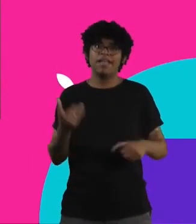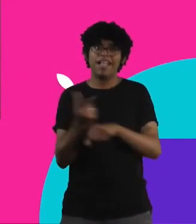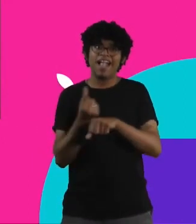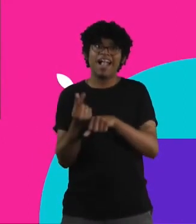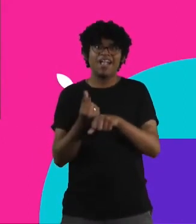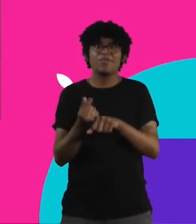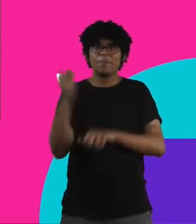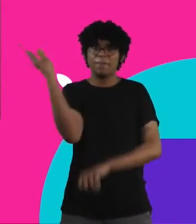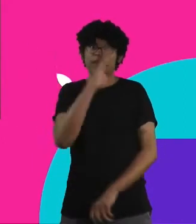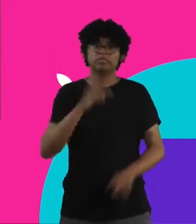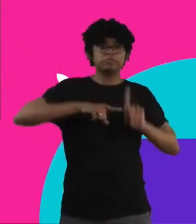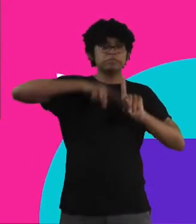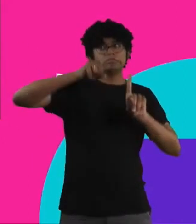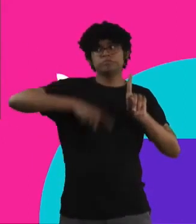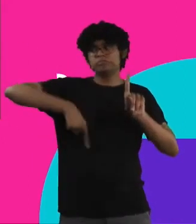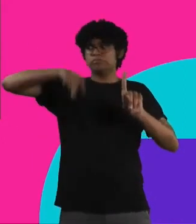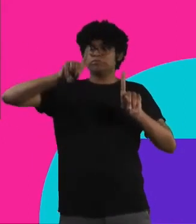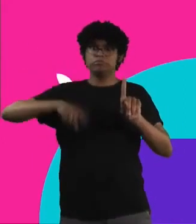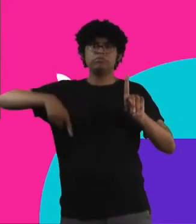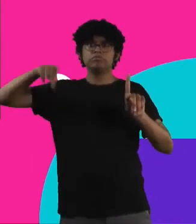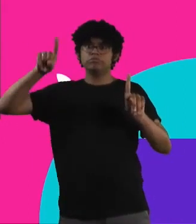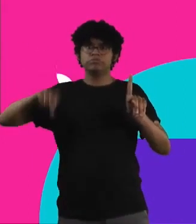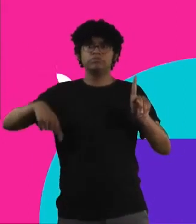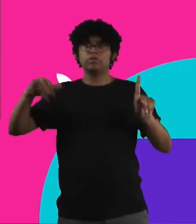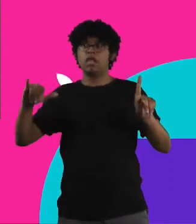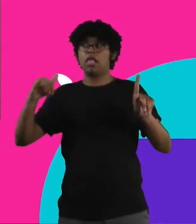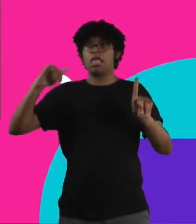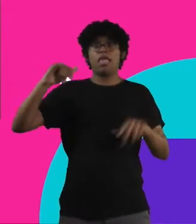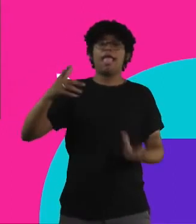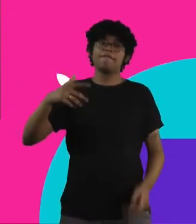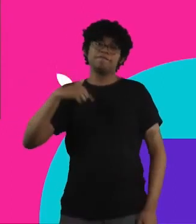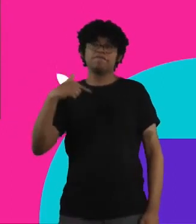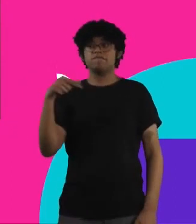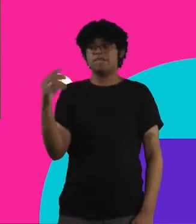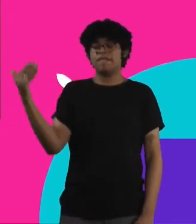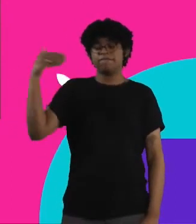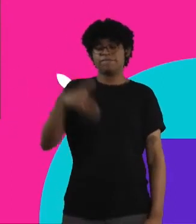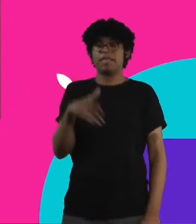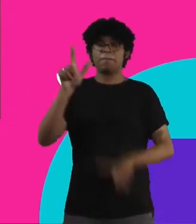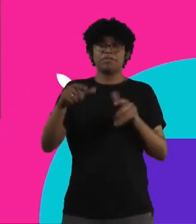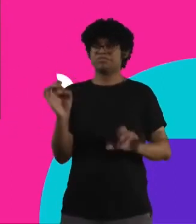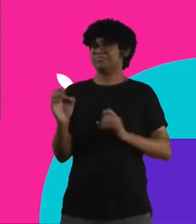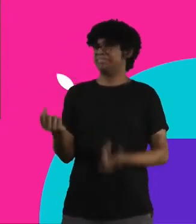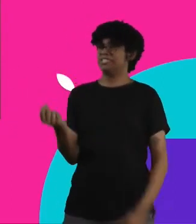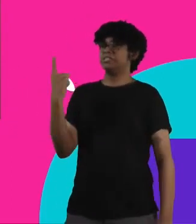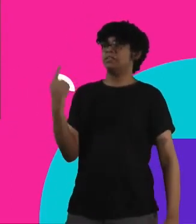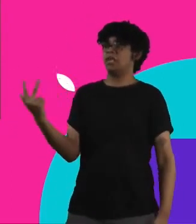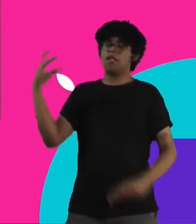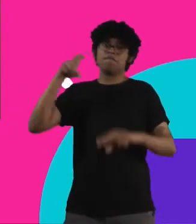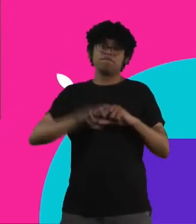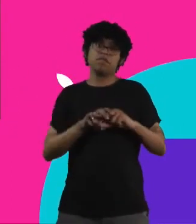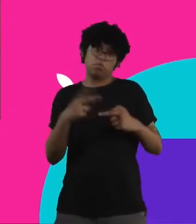altos e baixos, que vira e mexe, vem um aventureiro para sentar na cadeira do executivo, porque a gente vota nesse